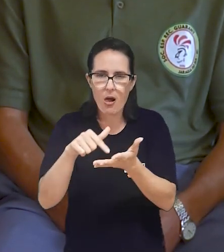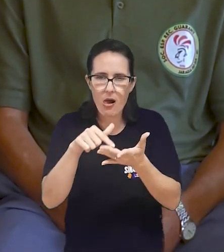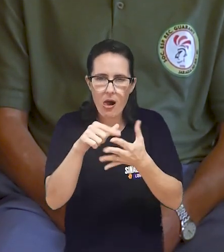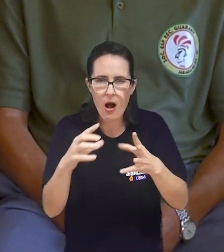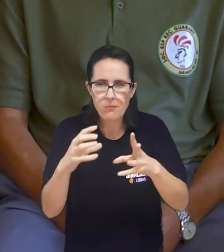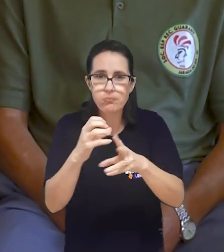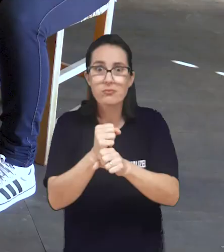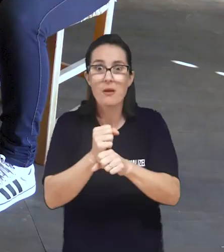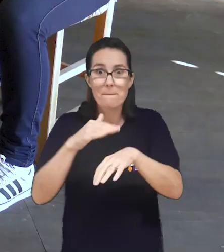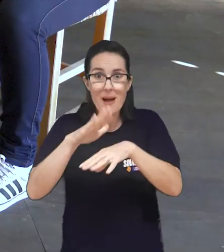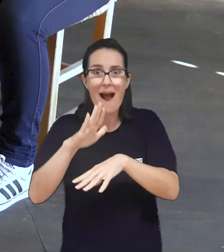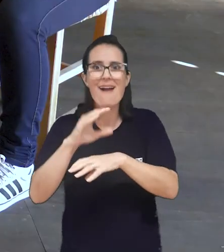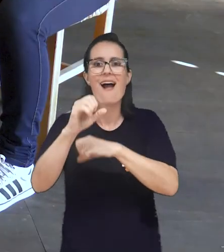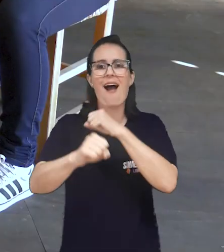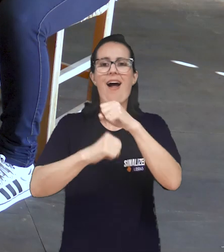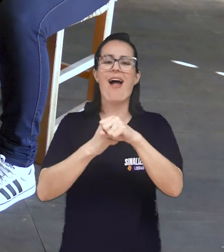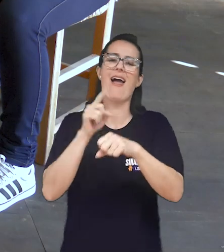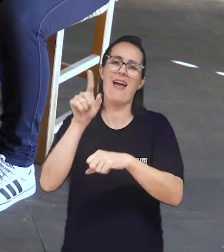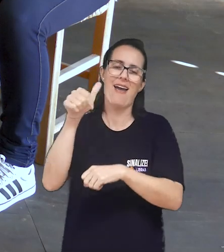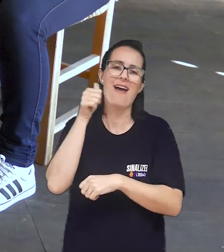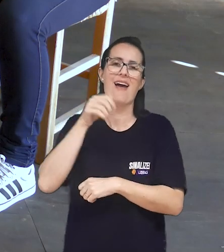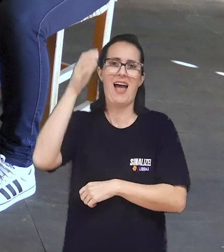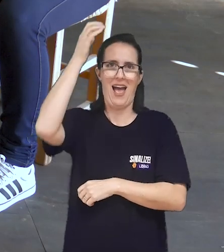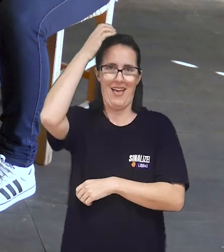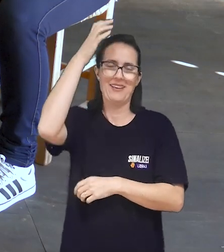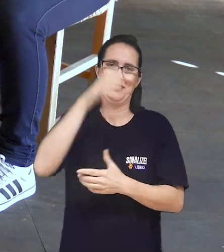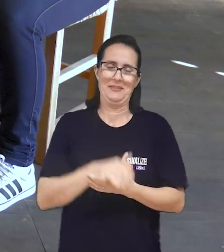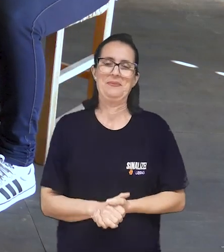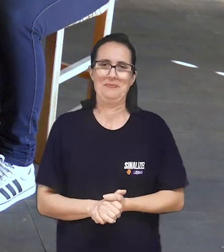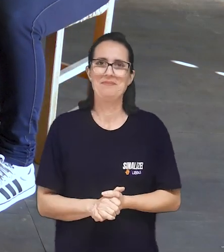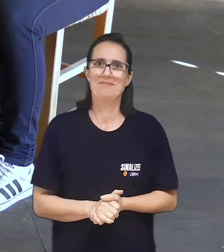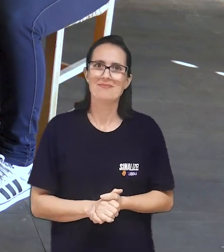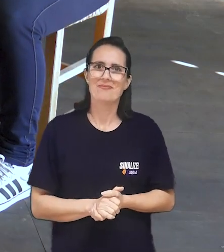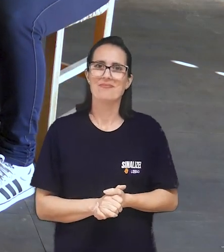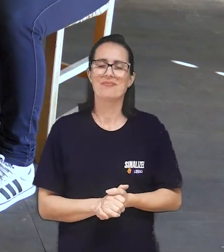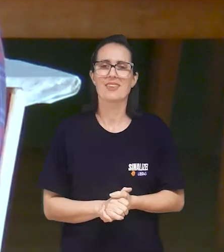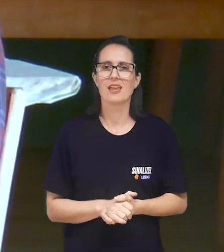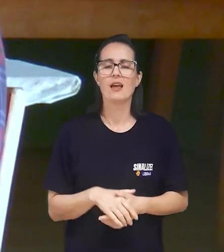no próximo ano, no caso. Muito